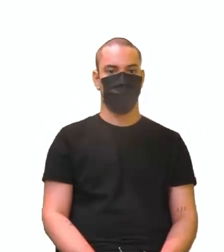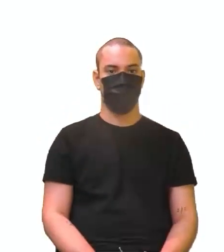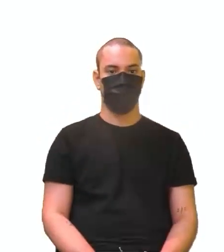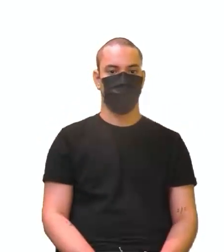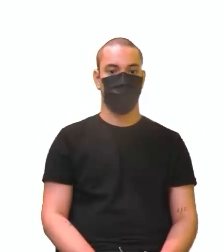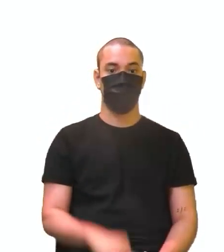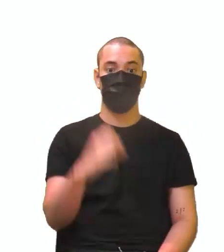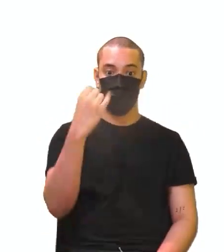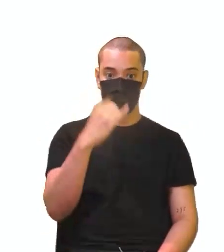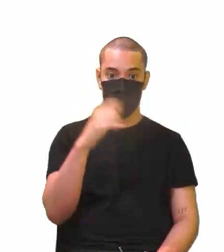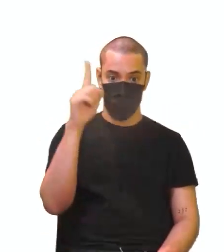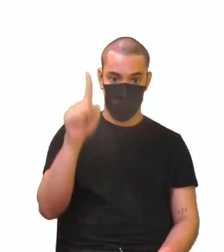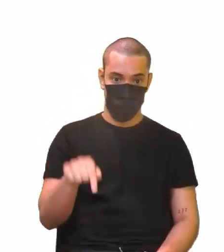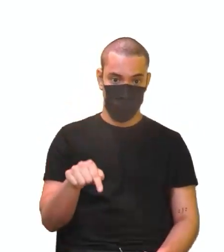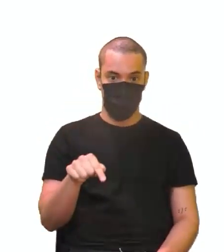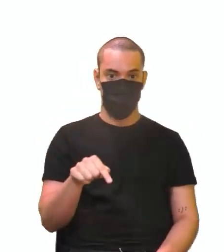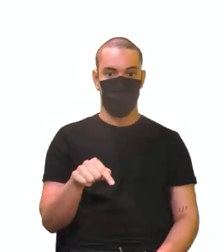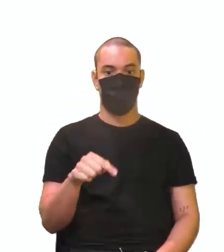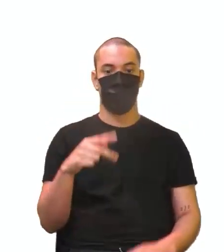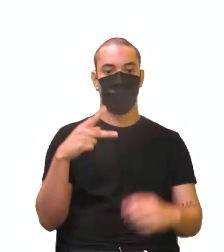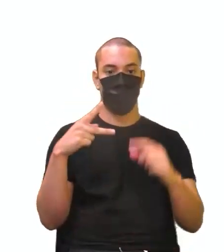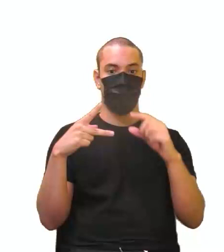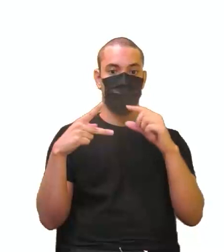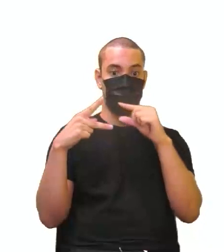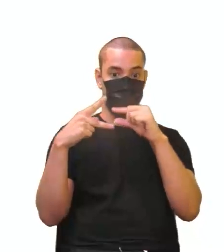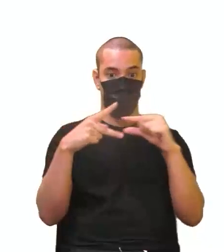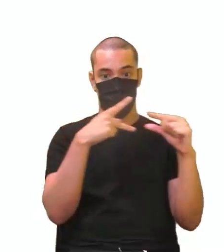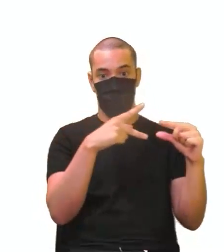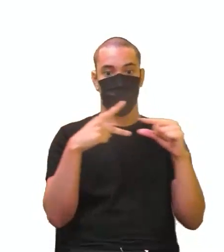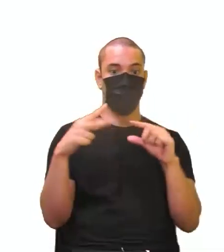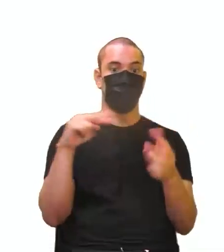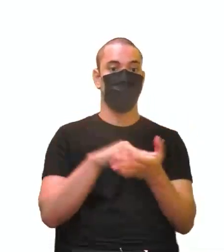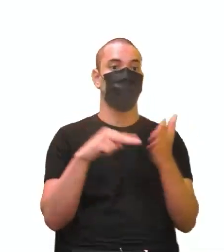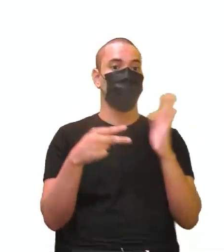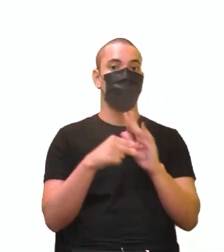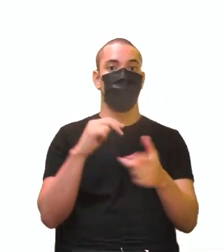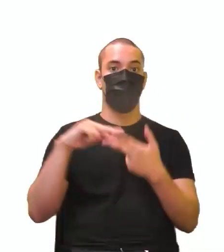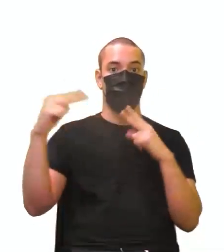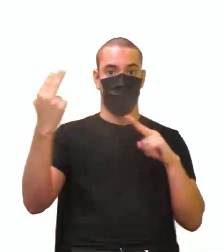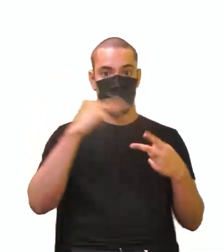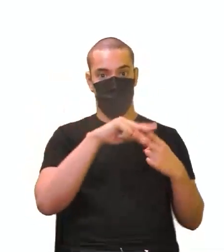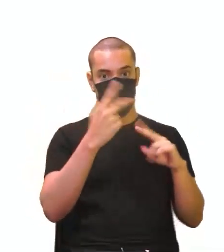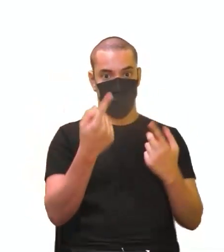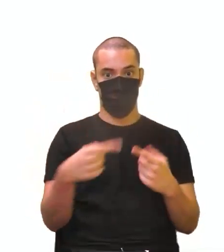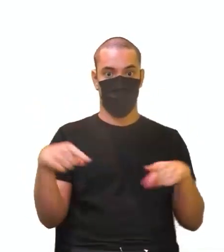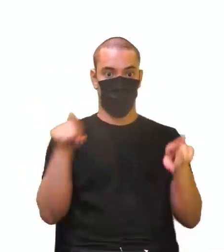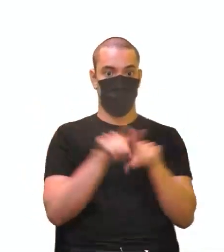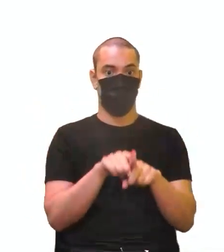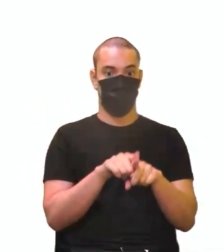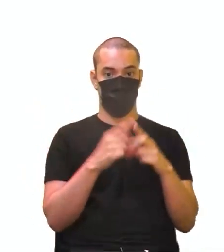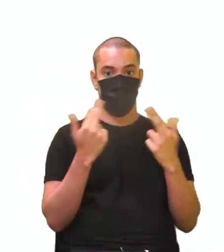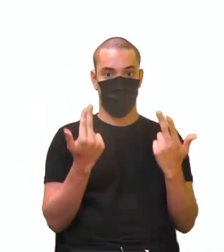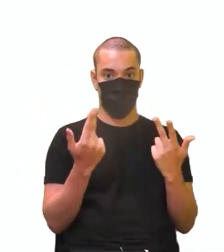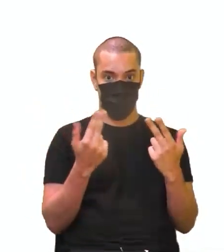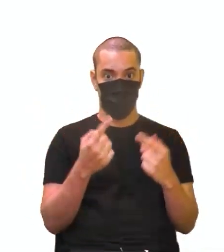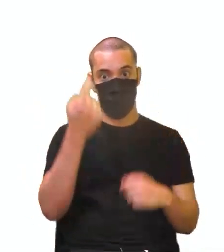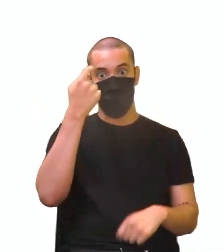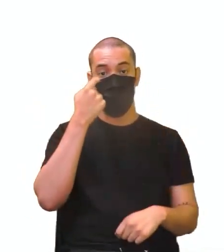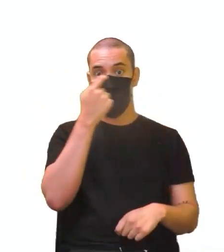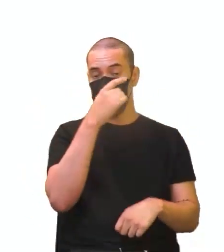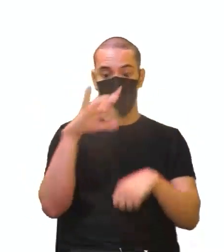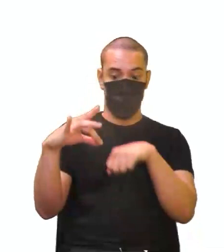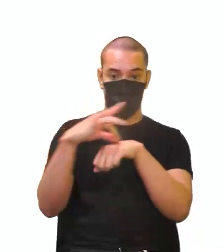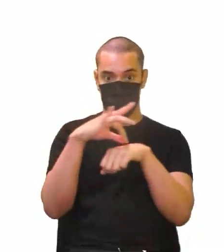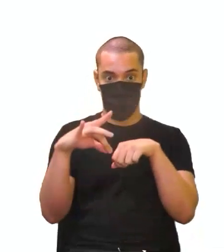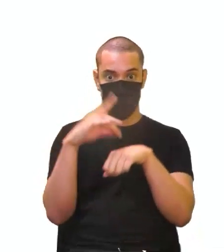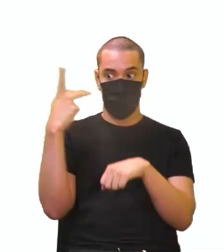Se ela é Pzinho, Pzinho, galera, quer dizer que ele já tem... Ele é de olhos pretos, característica